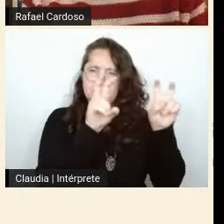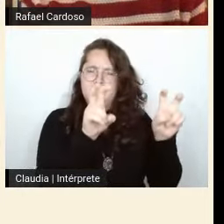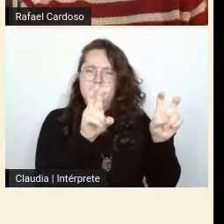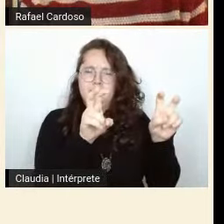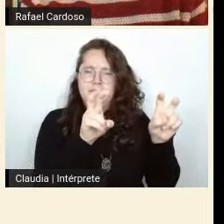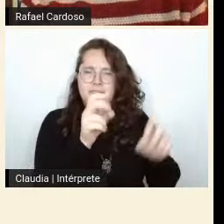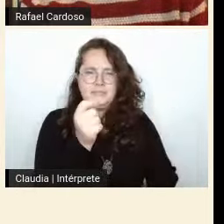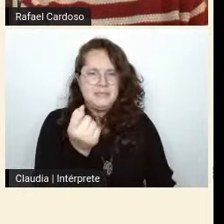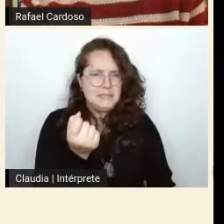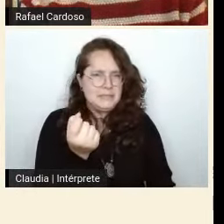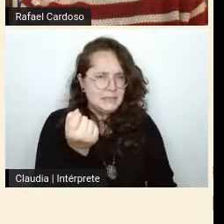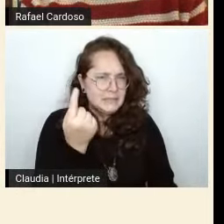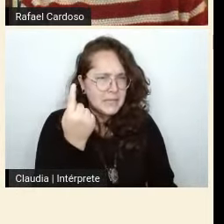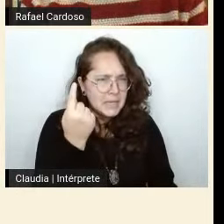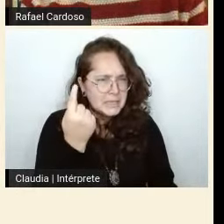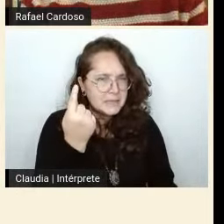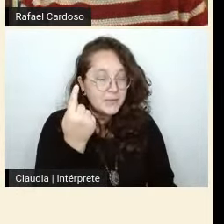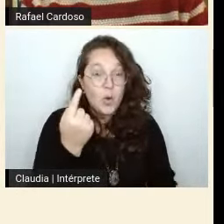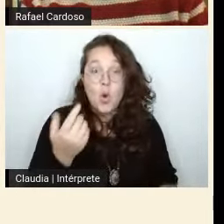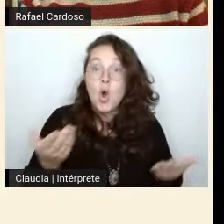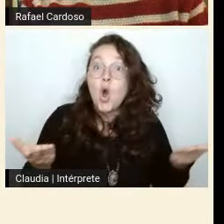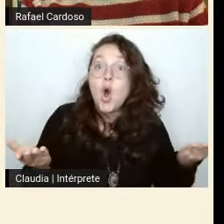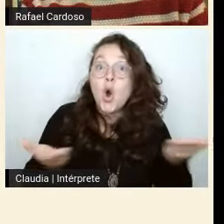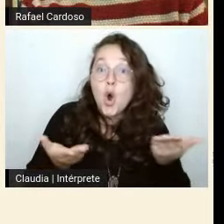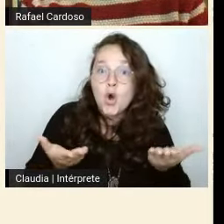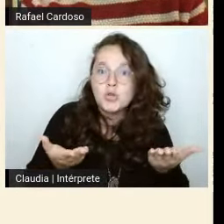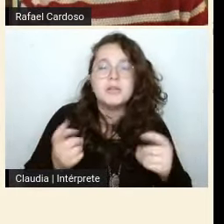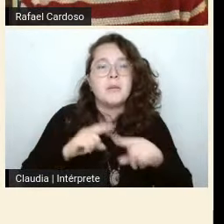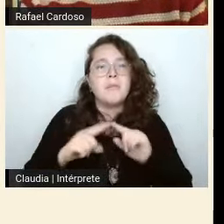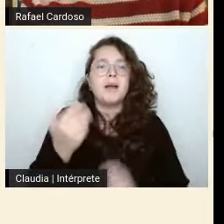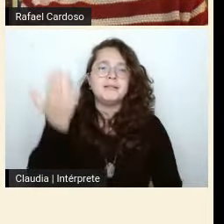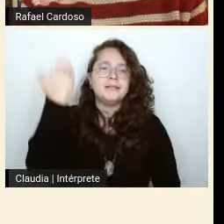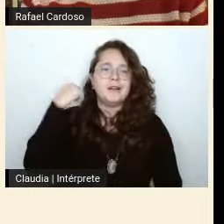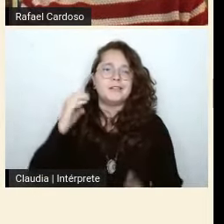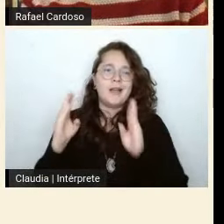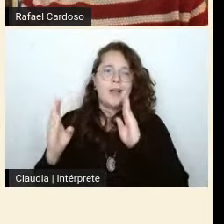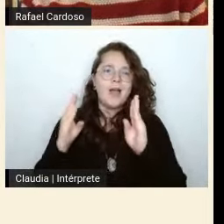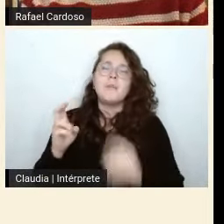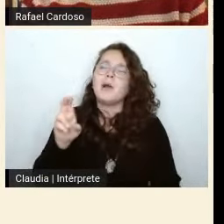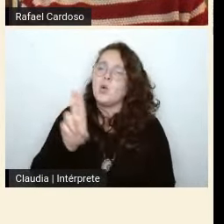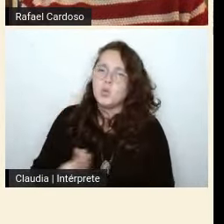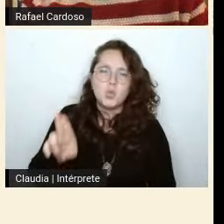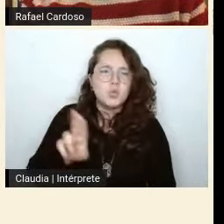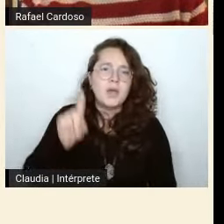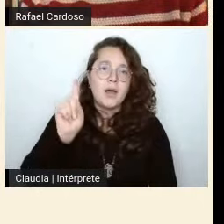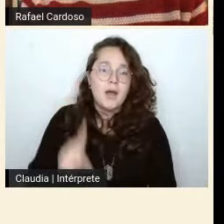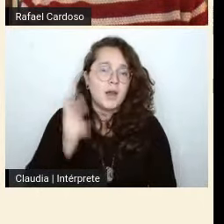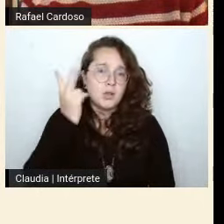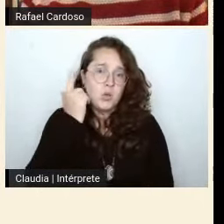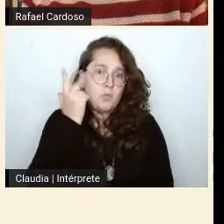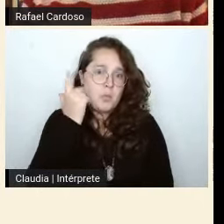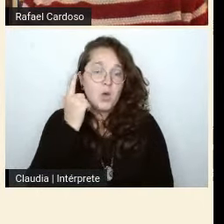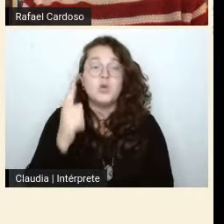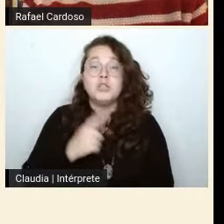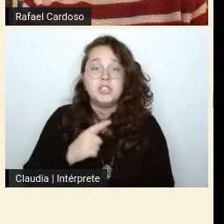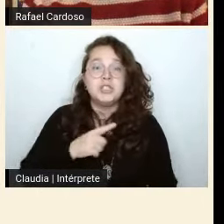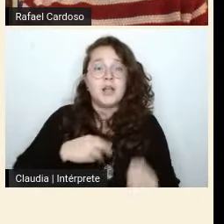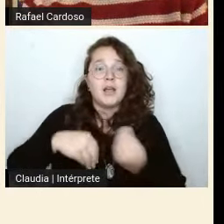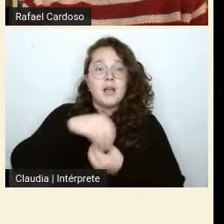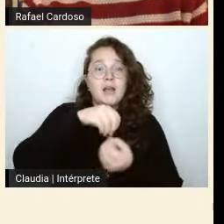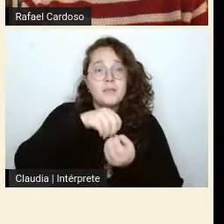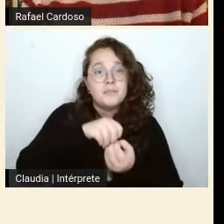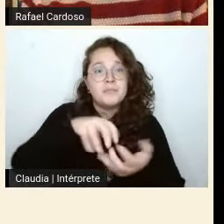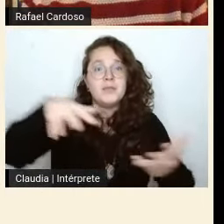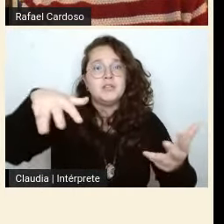hoje, mas não deixa de ser condizente com o uso da época, já que era comum na imprensa brasileira falar dos mistérios